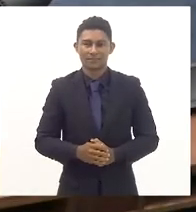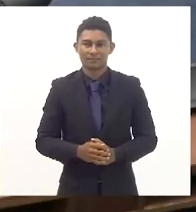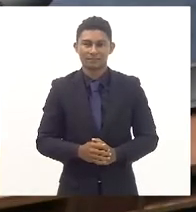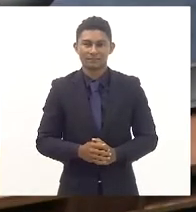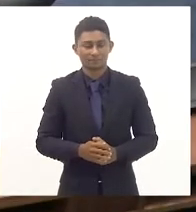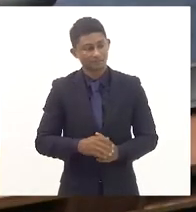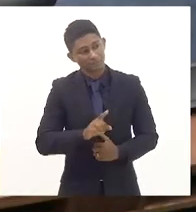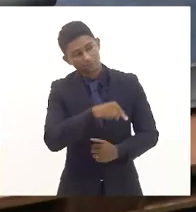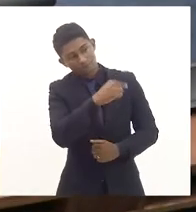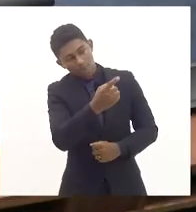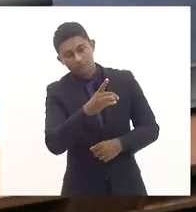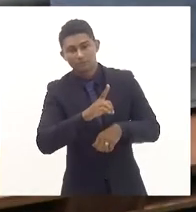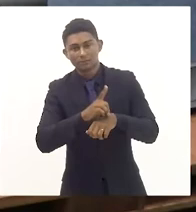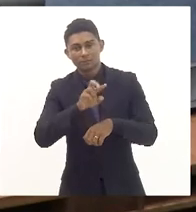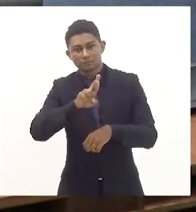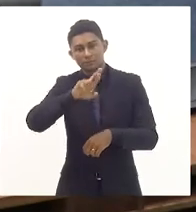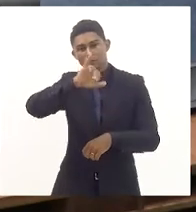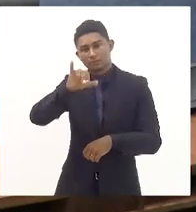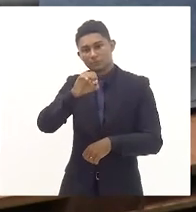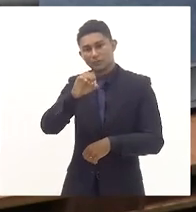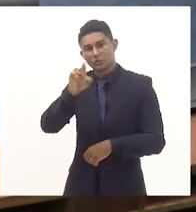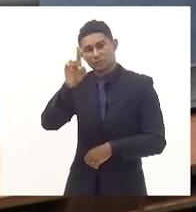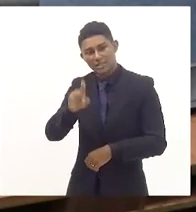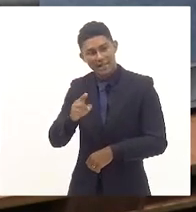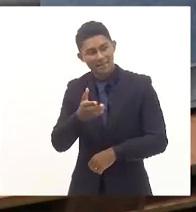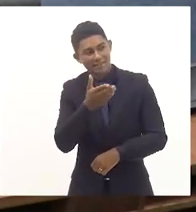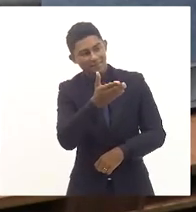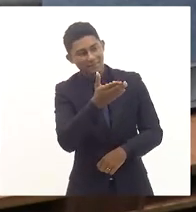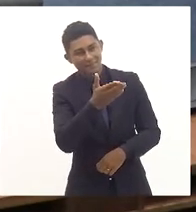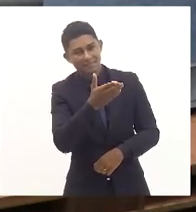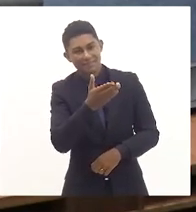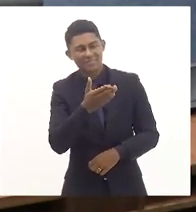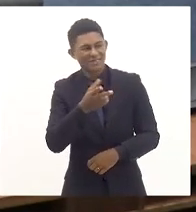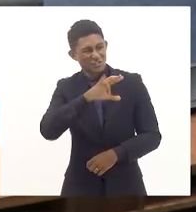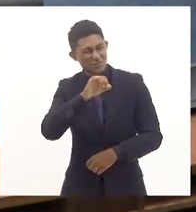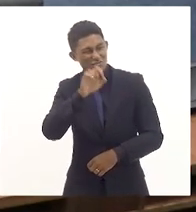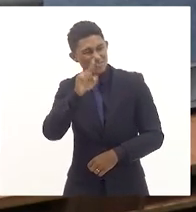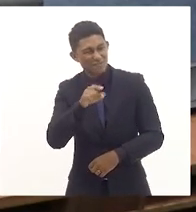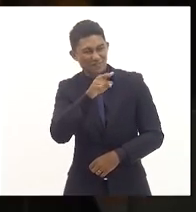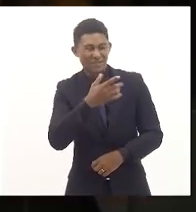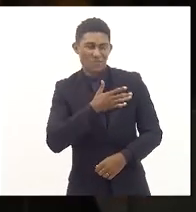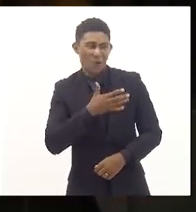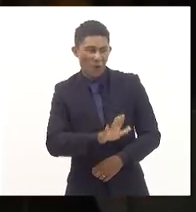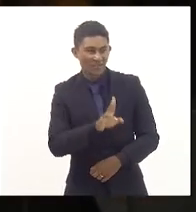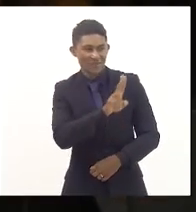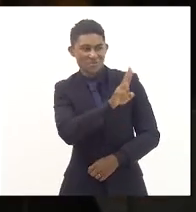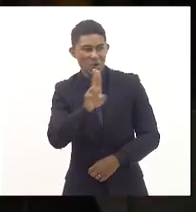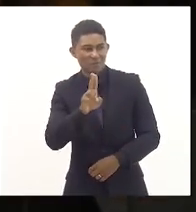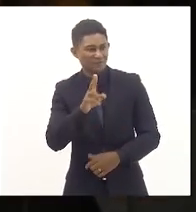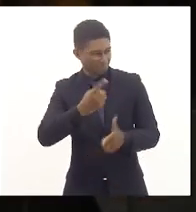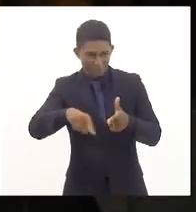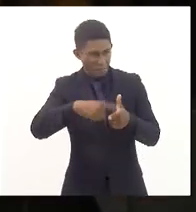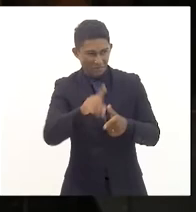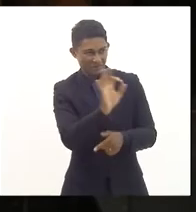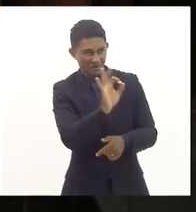Dr José Eduardo ciotola gussem são gosta muito fácil de José Neves eu já tirou o José não tem problema não que o senhor virou